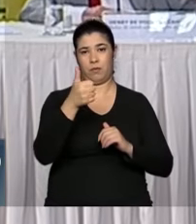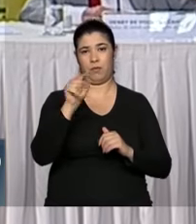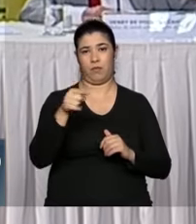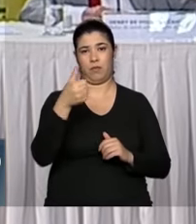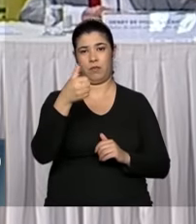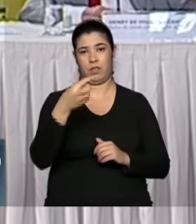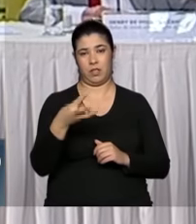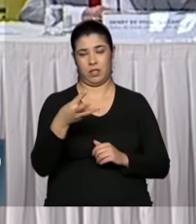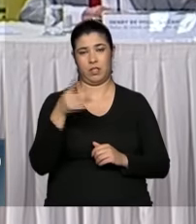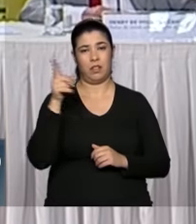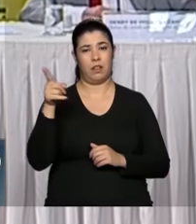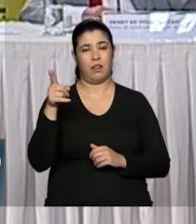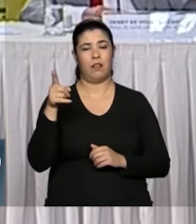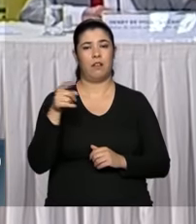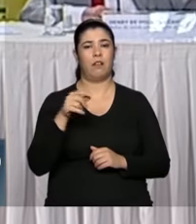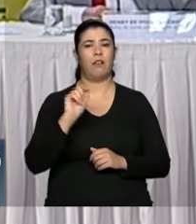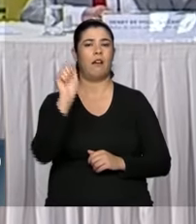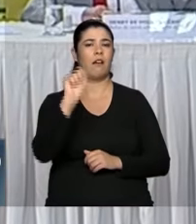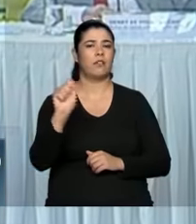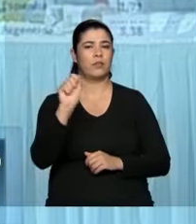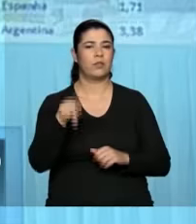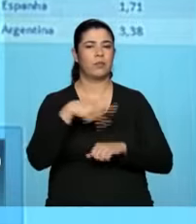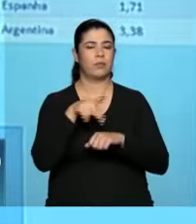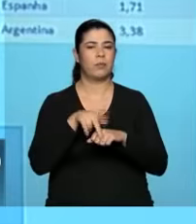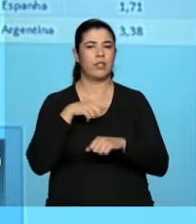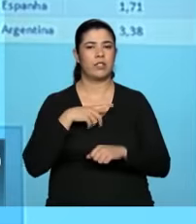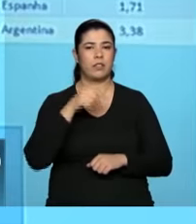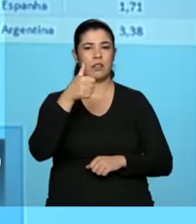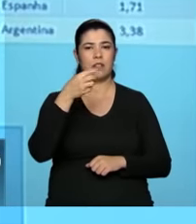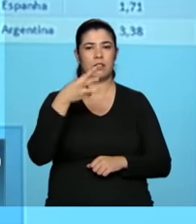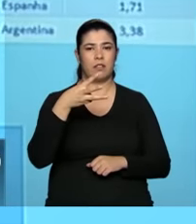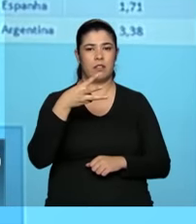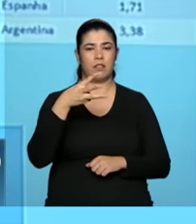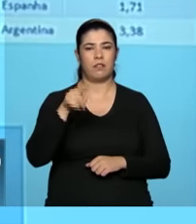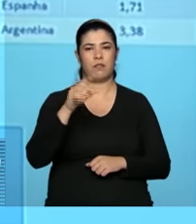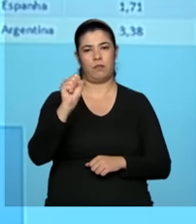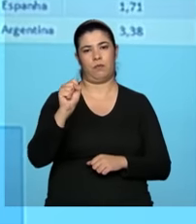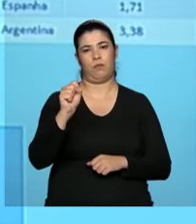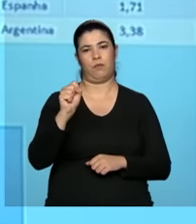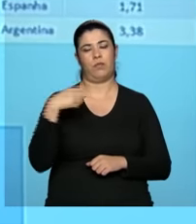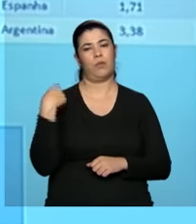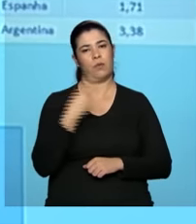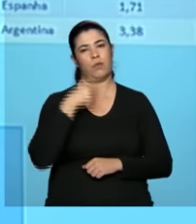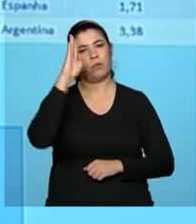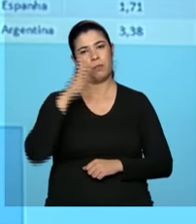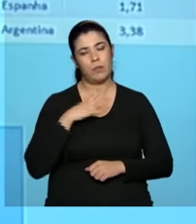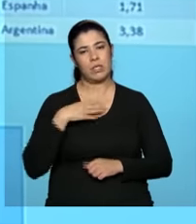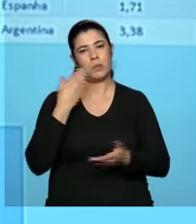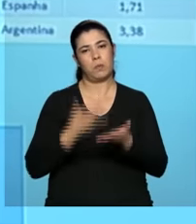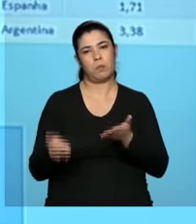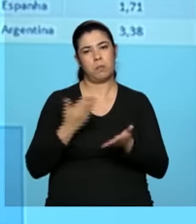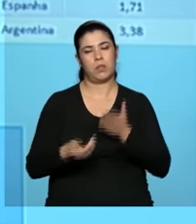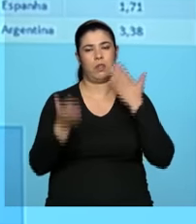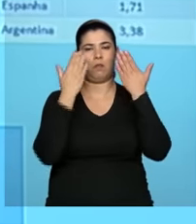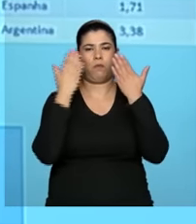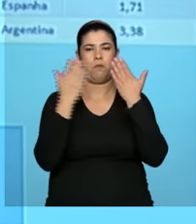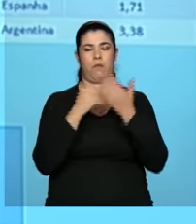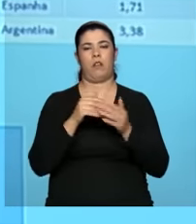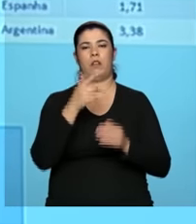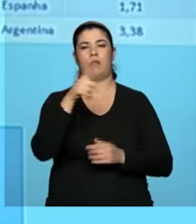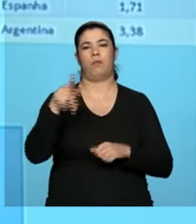a Argentina tem 13,38, o que mostra que nós estamos defasados, não só em relação a países que deveriam